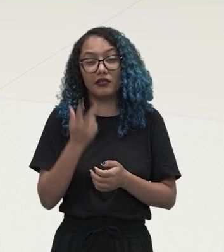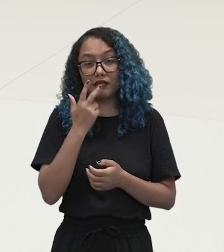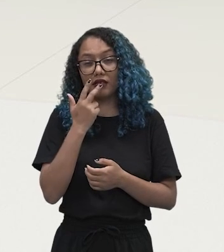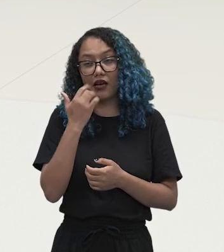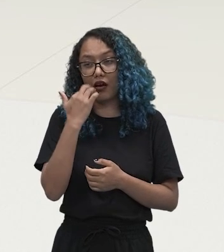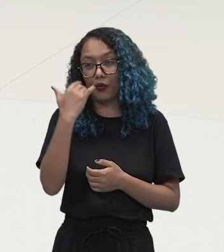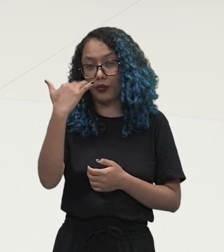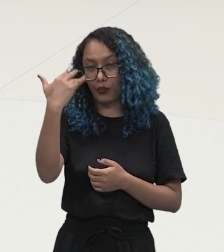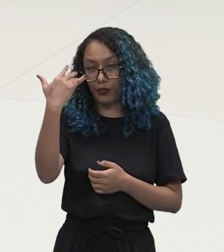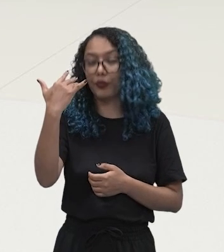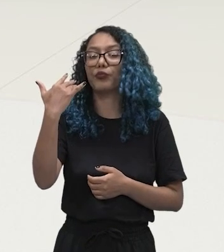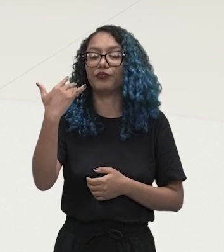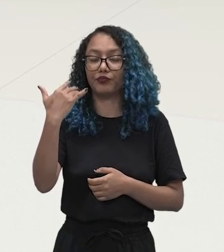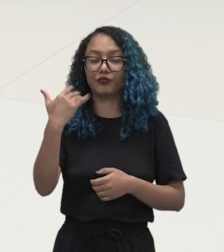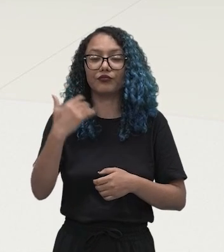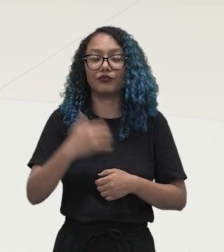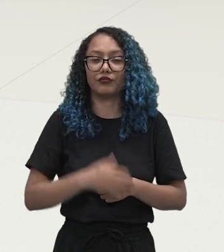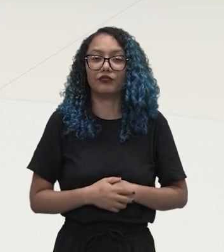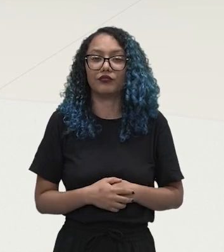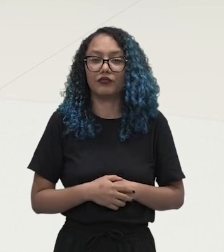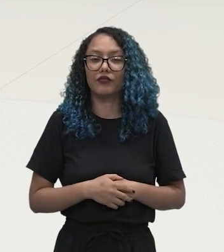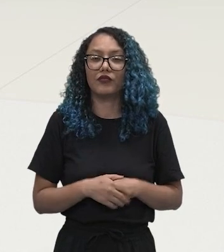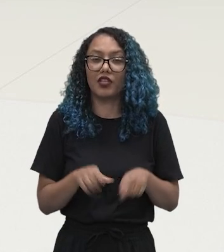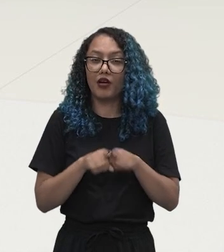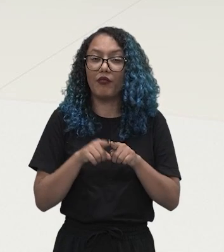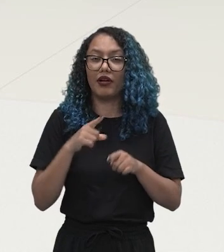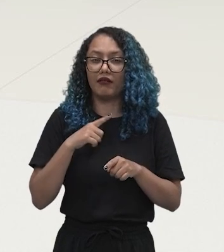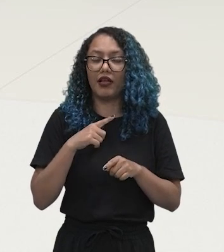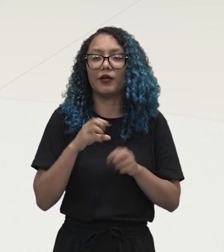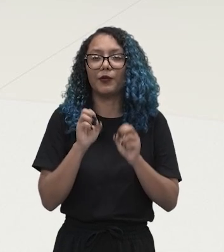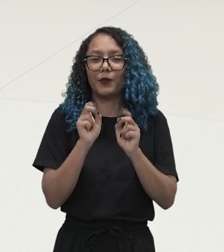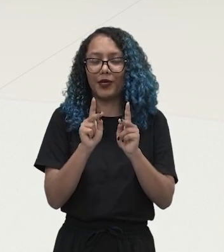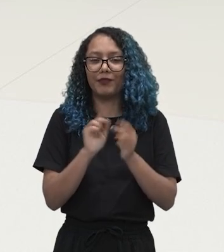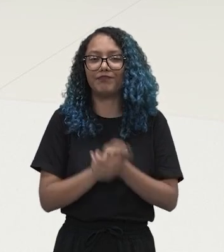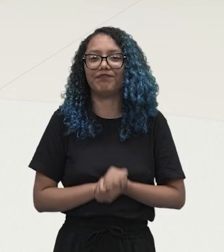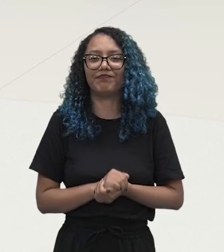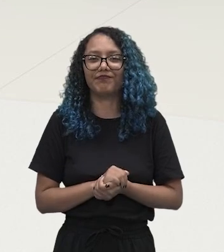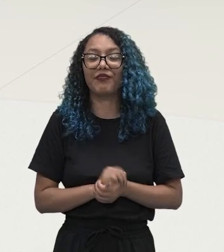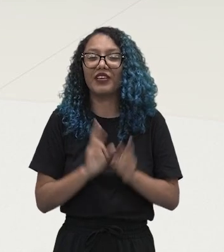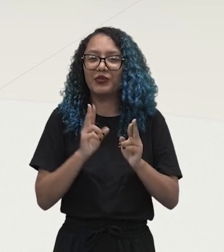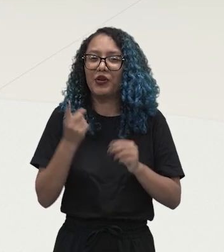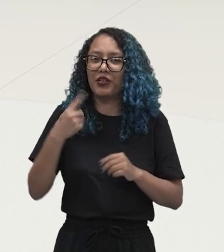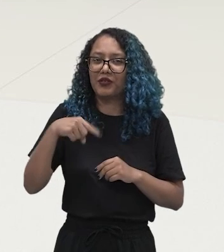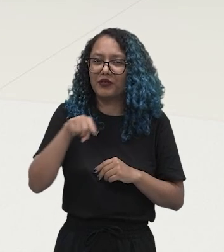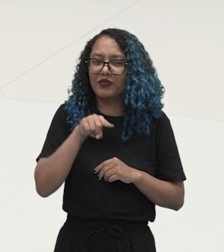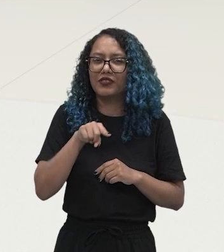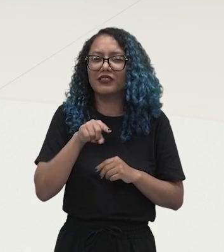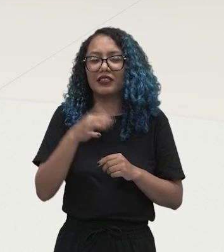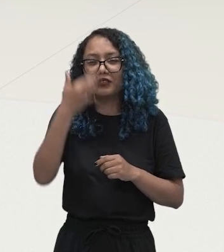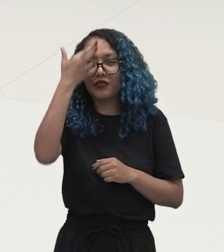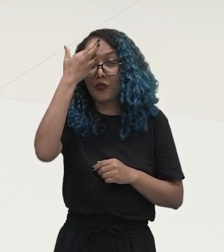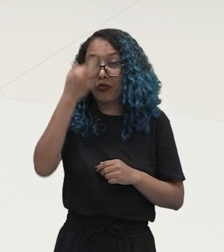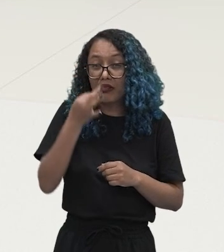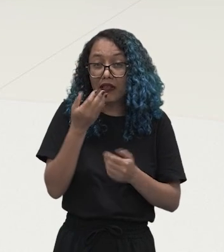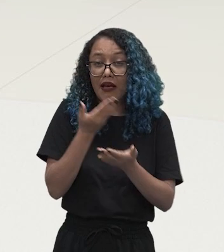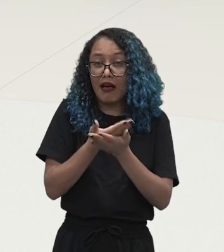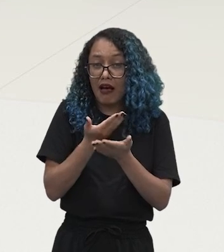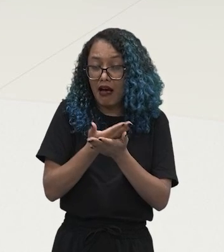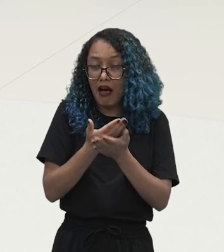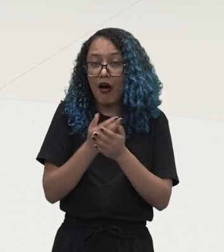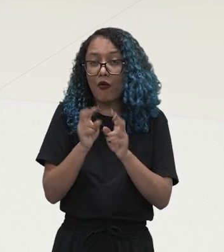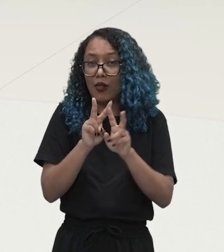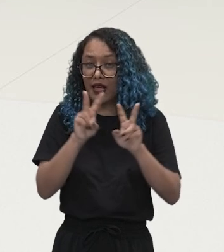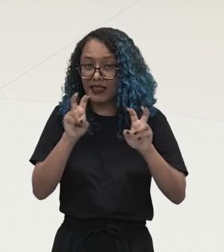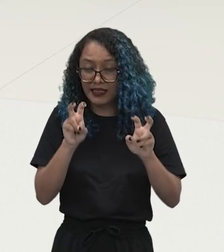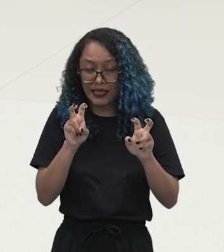muito presente ali nos cigarros, ok? Muito bem, espero que vocês tenham compreendido aqui a